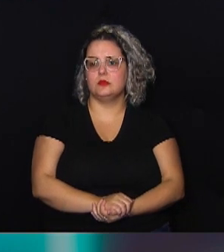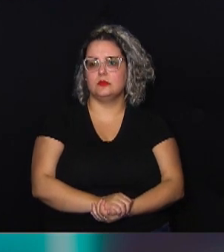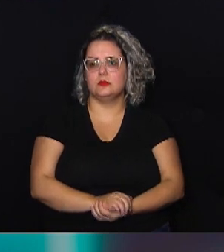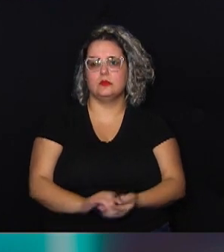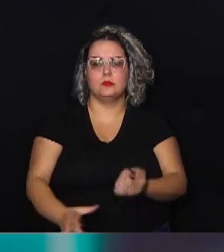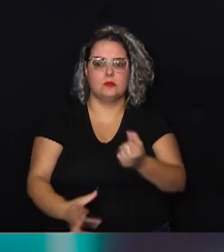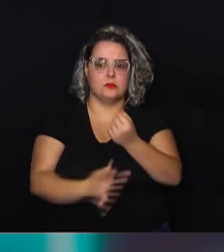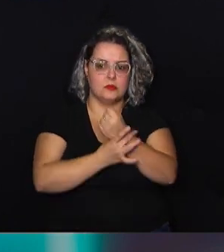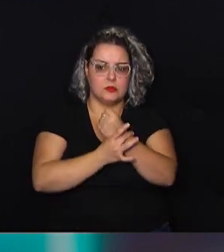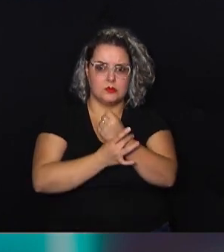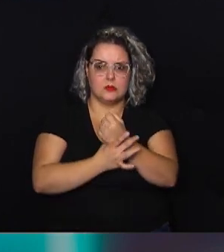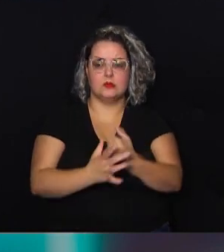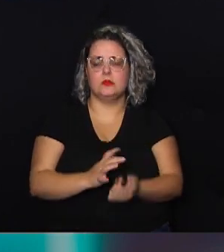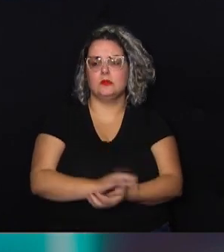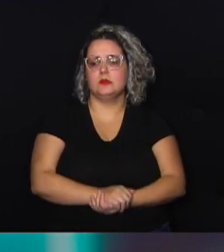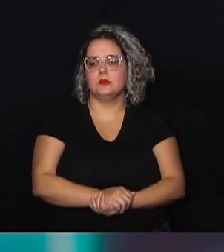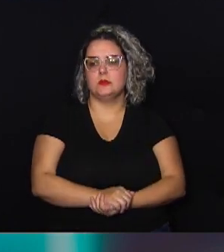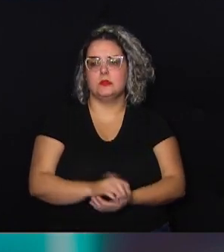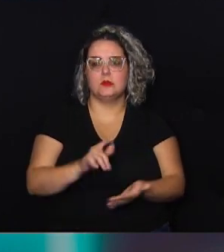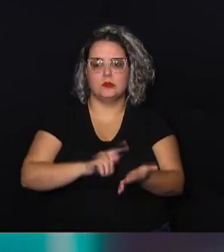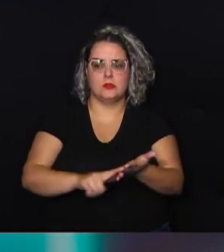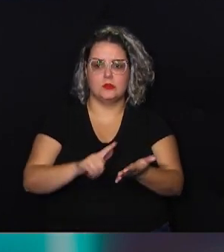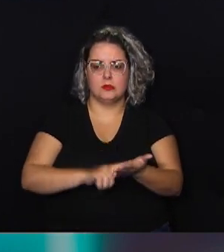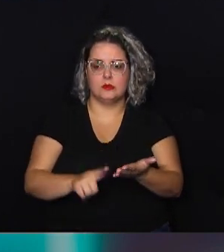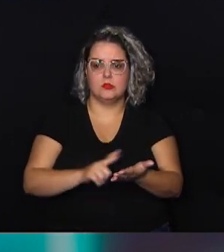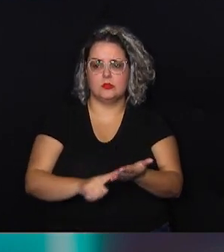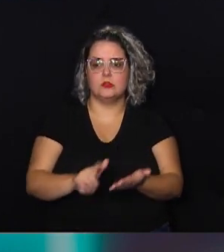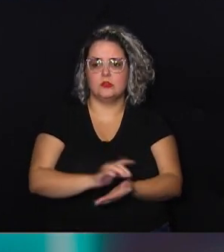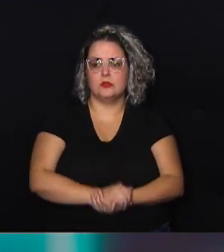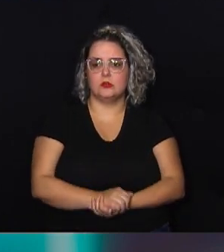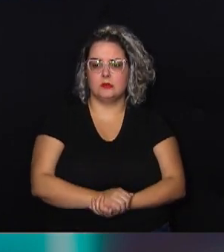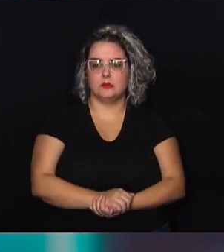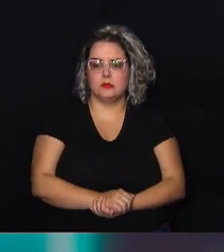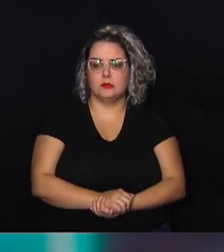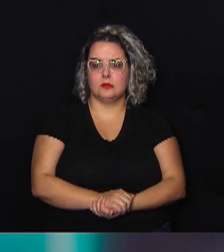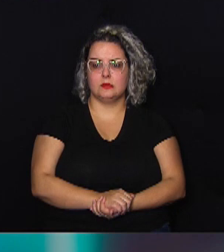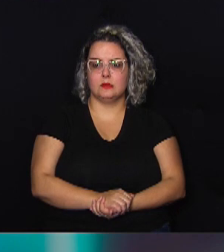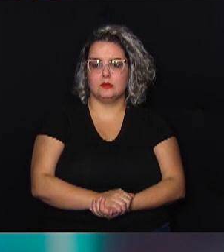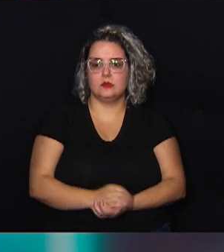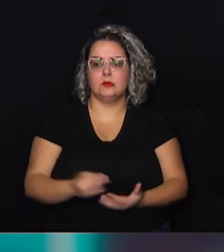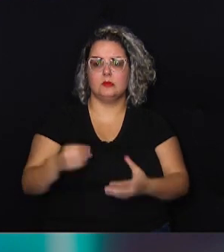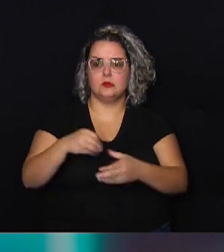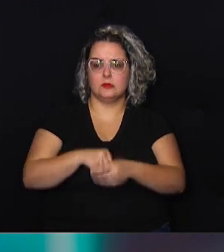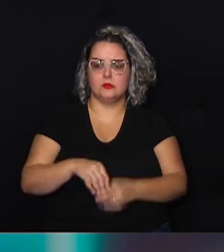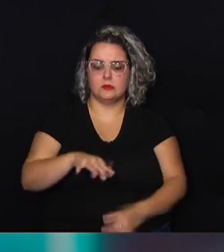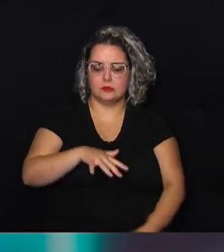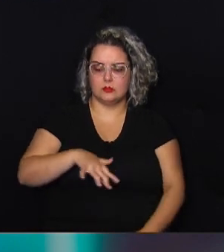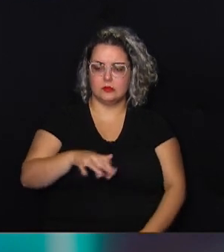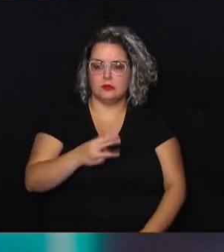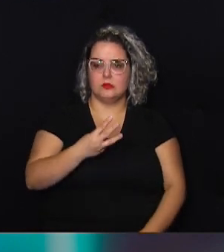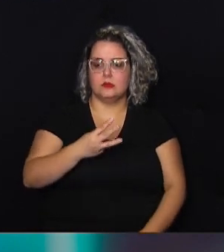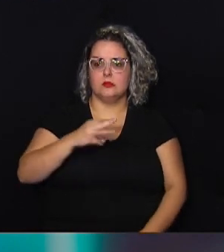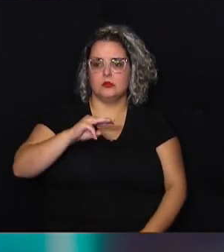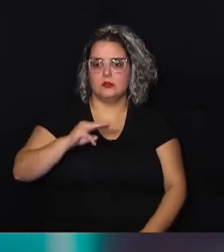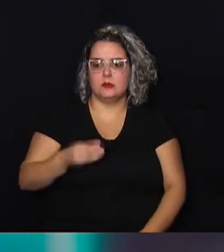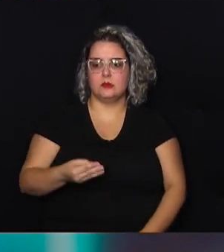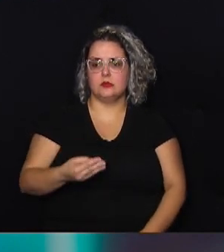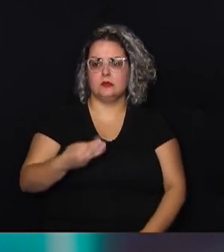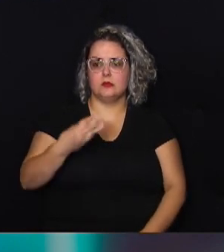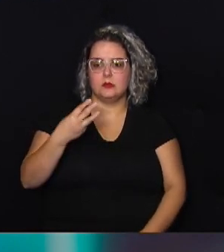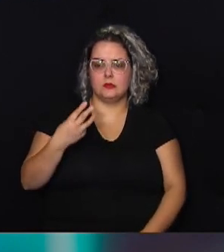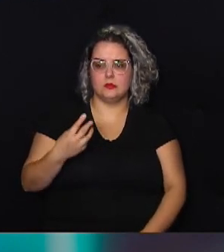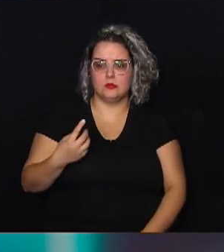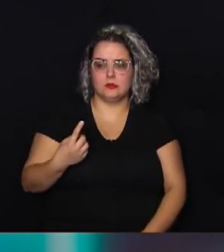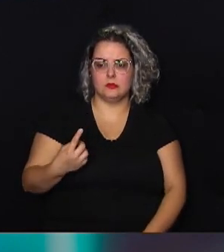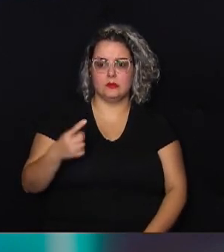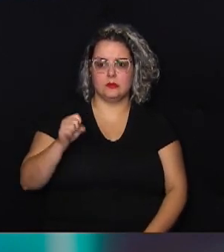segurança, né, limpeza, também está dentro dessa linha aqui. R$ 3.684.000 reais